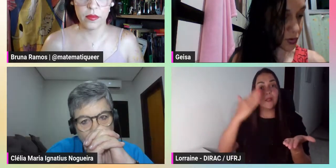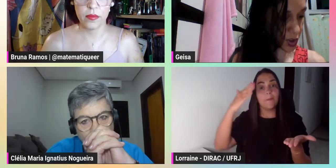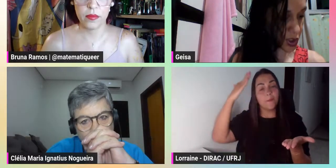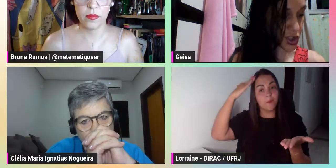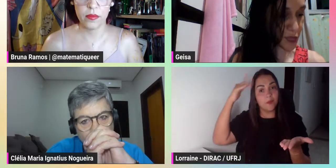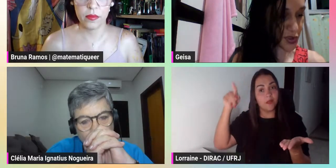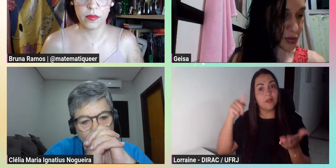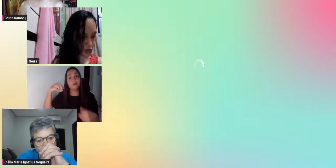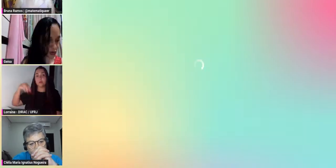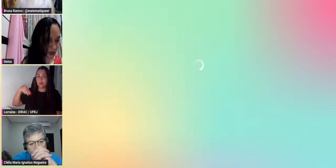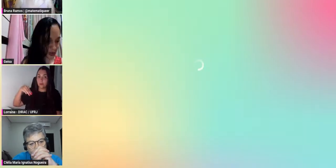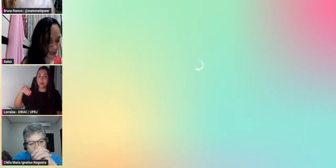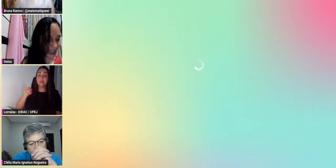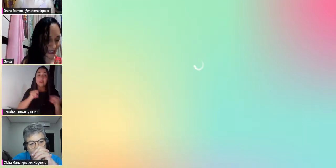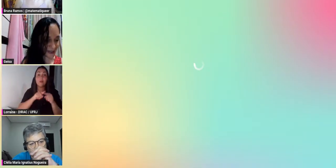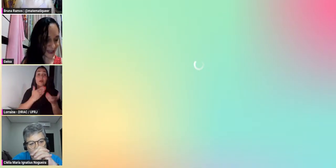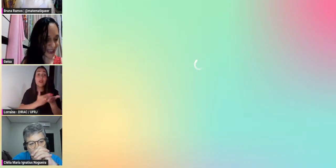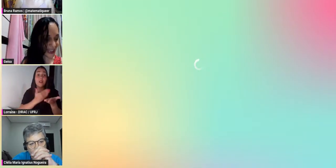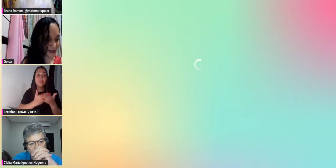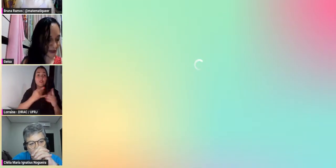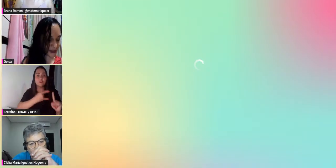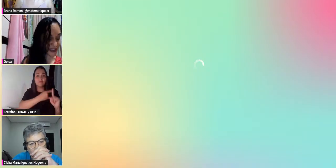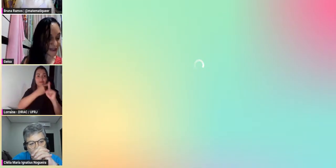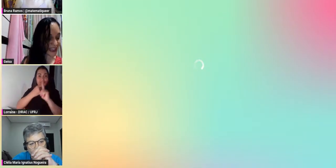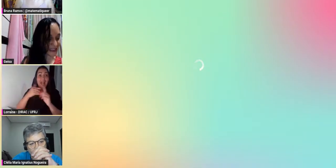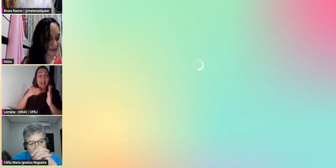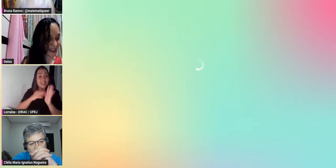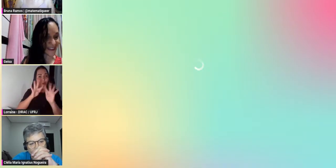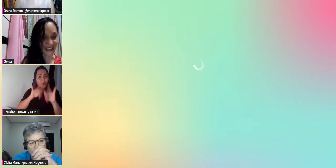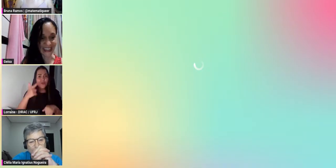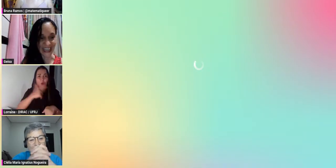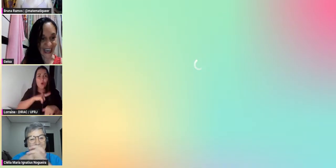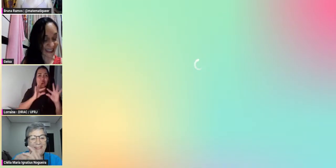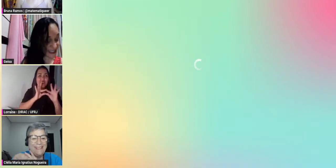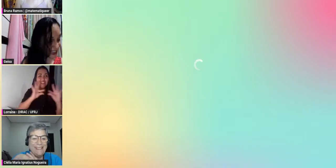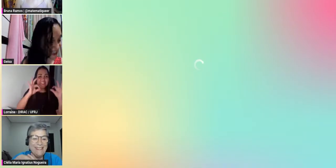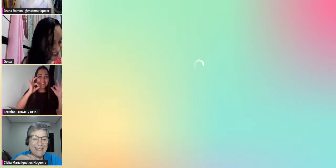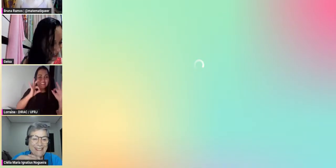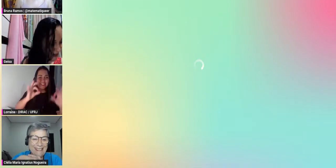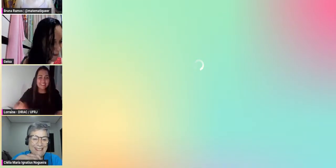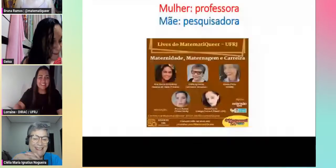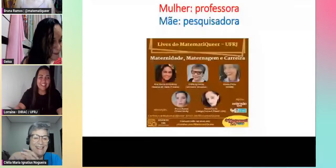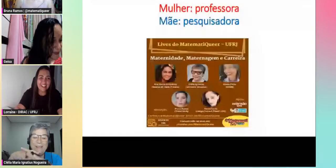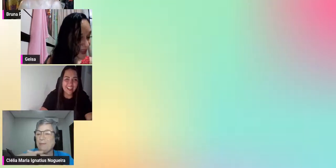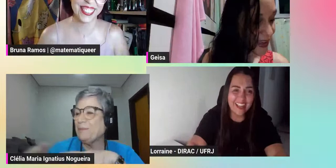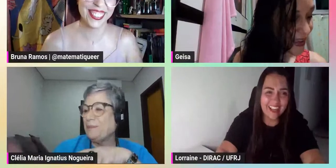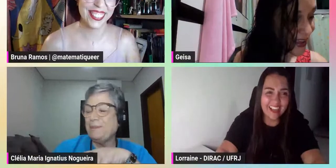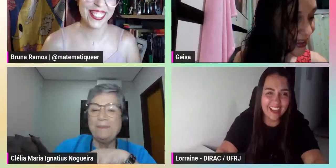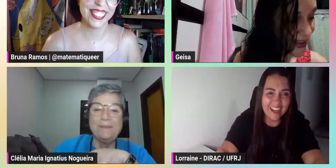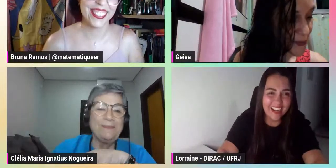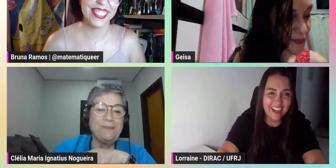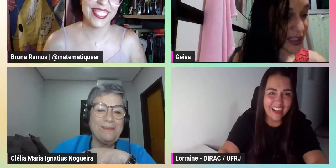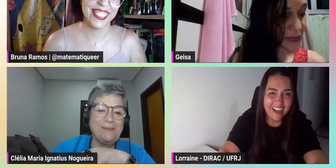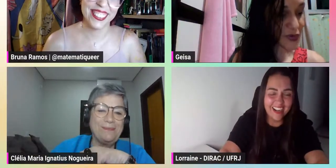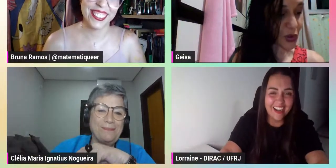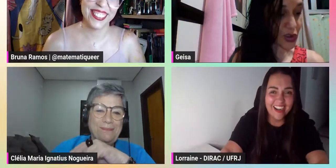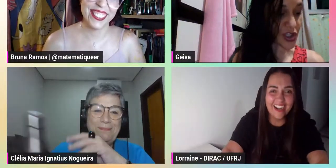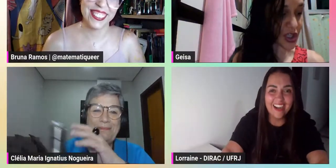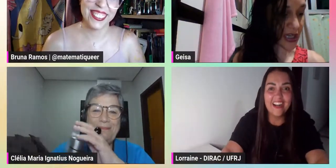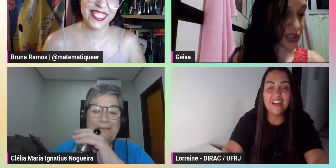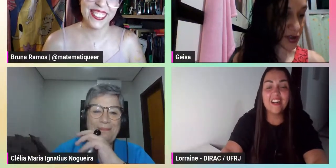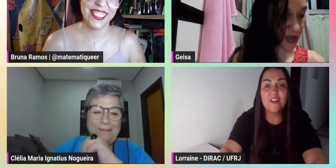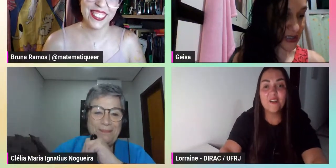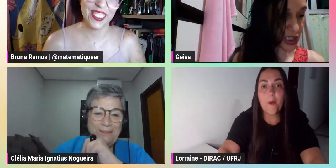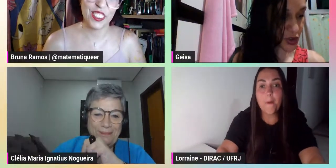Revista Eletrônica de Epistemologia. Até o final da live eu vou conseguir falar essa palavra sem errar, sem gaguejar. E